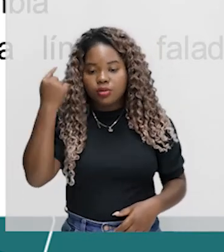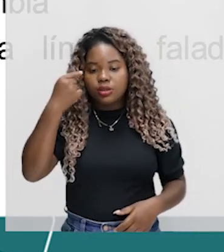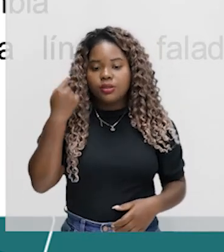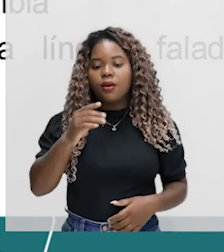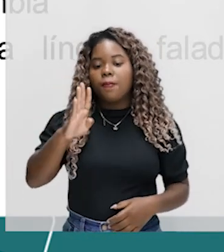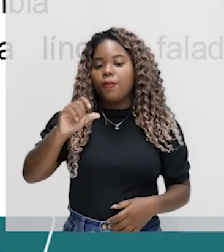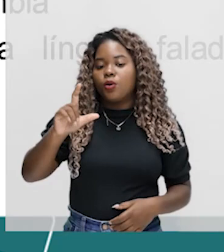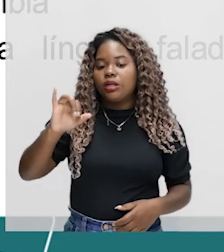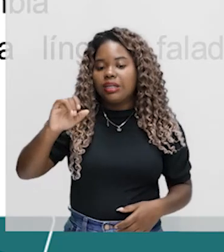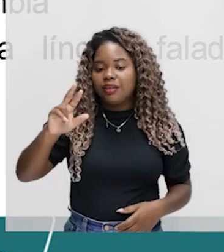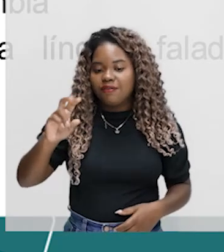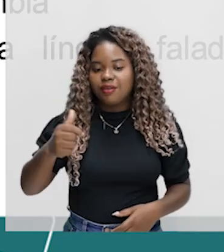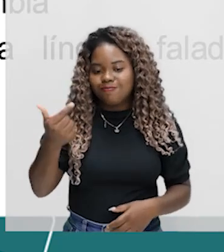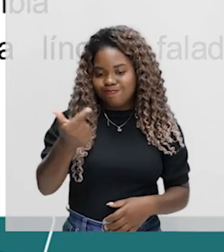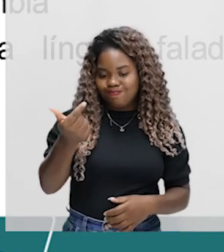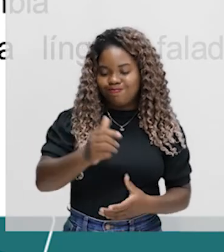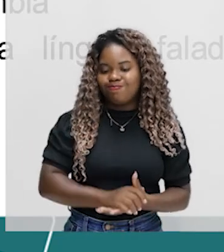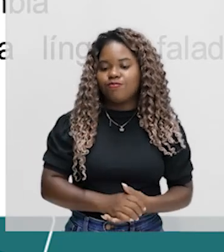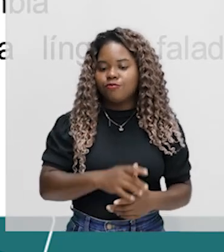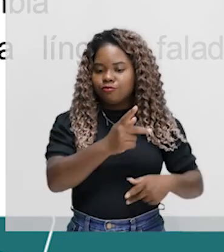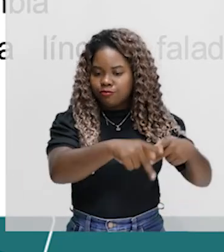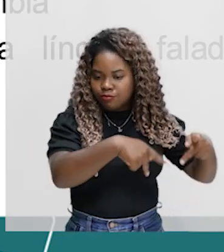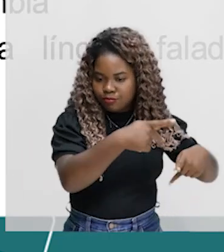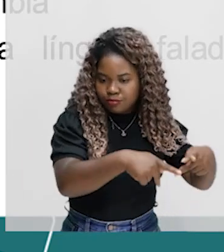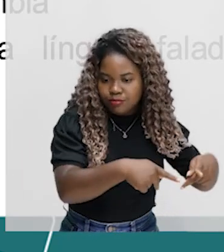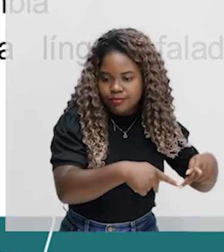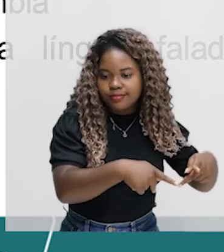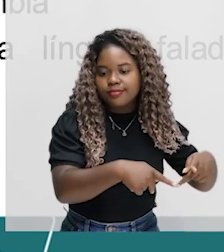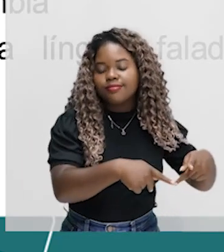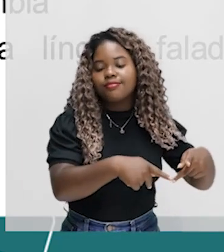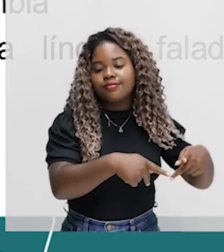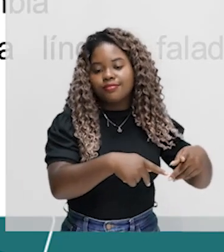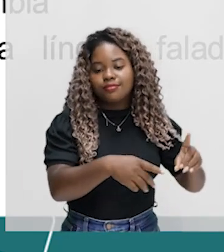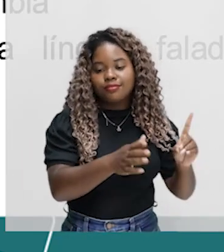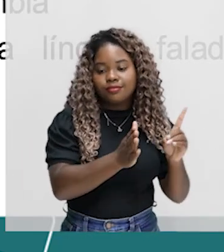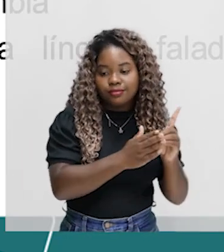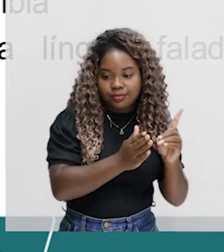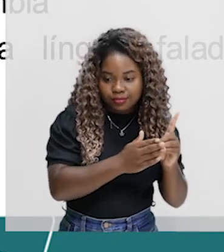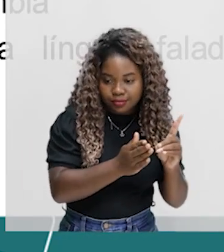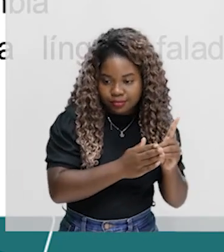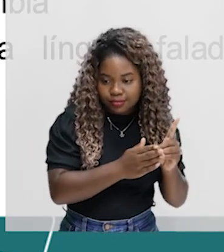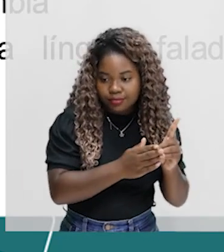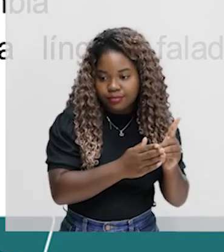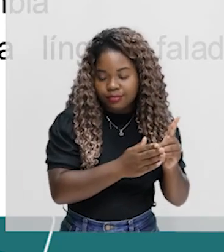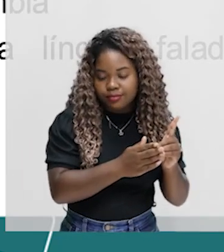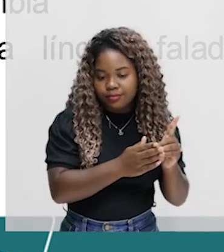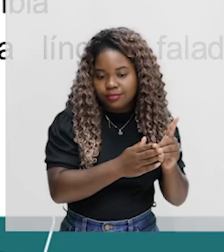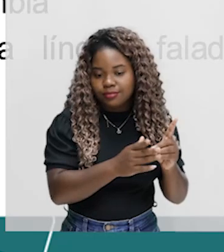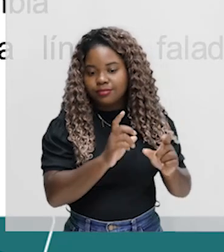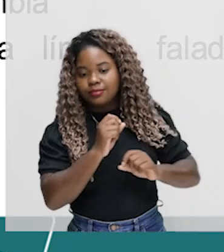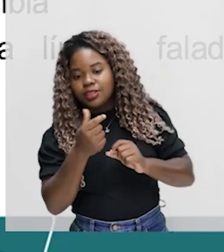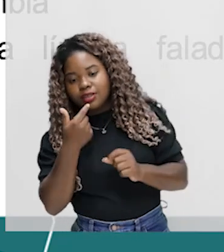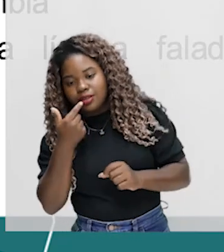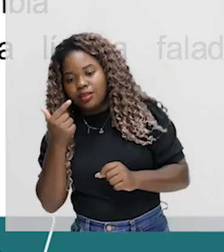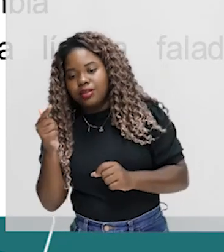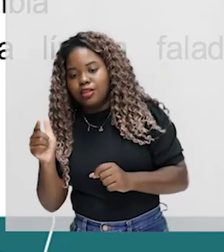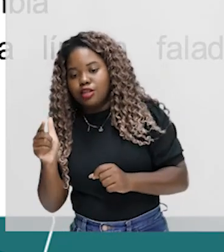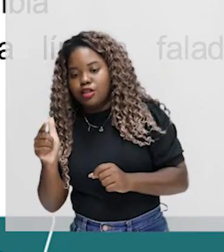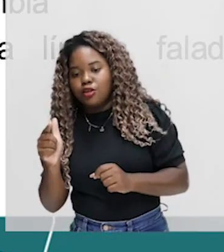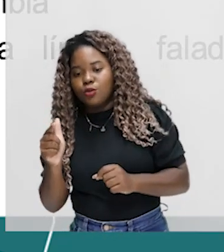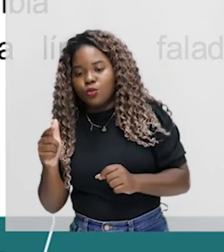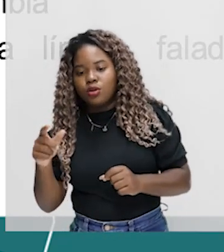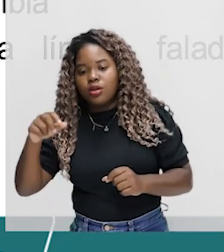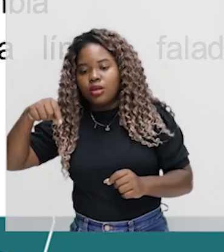a grande população de origem indígena faz com que idiomas nativos, como o